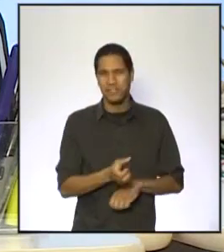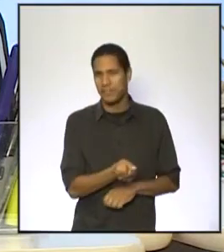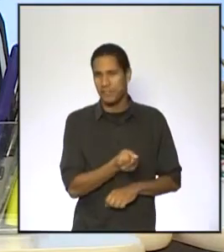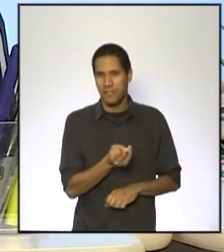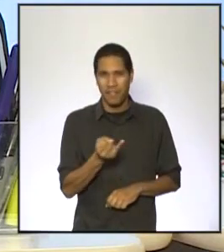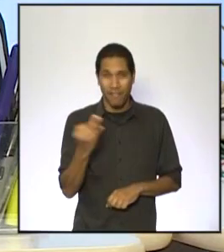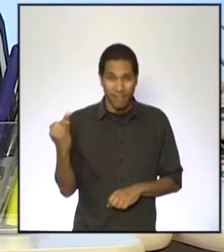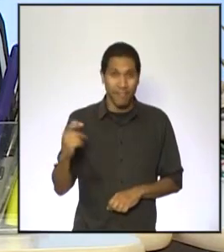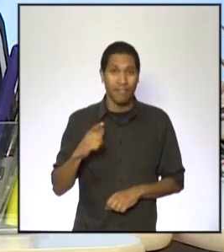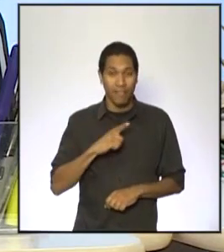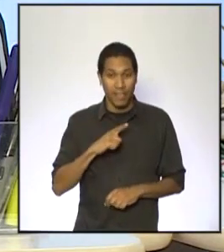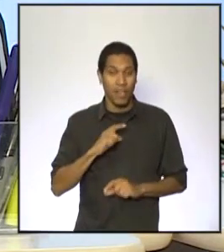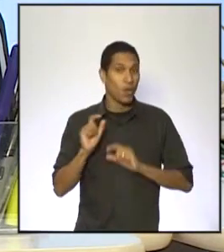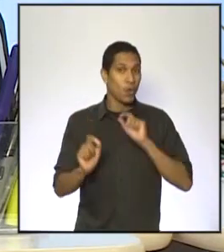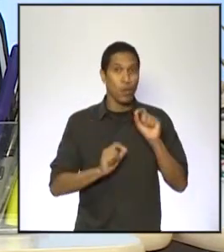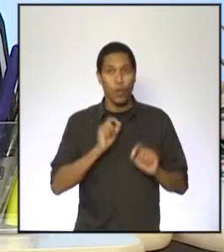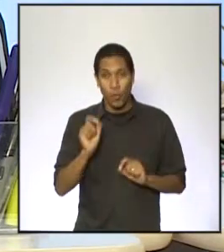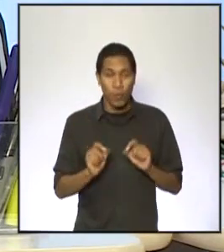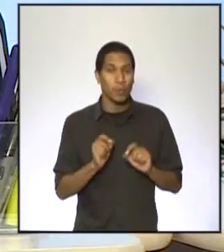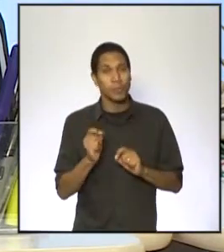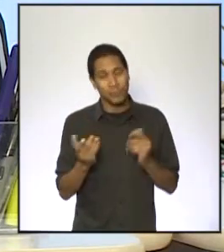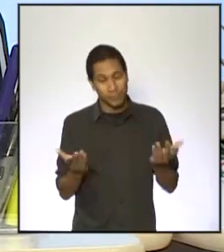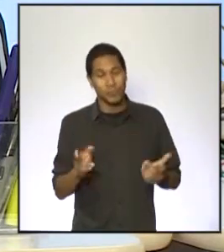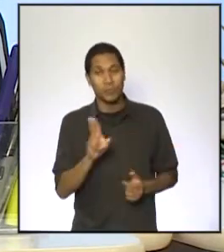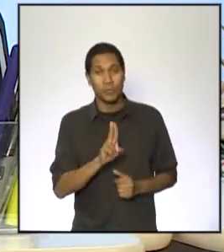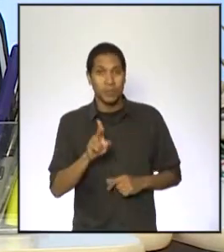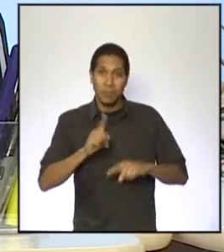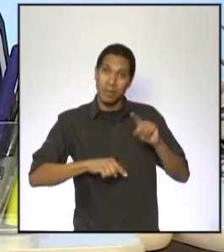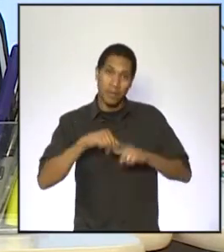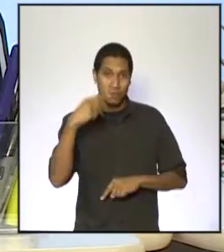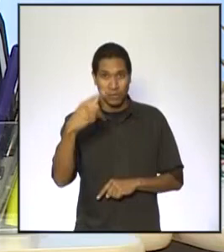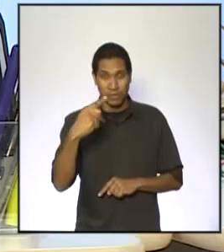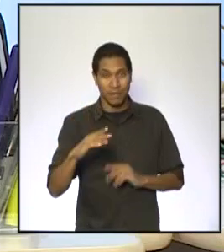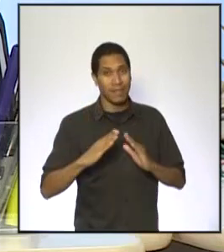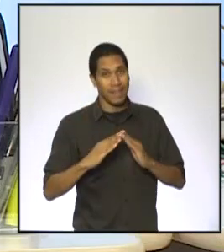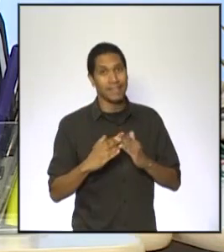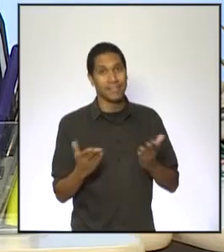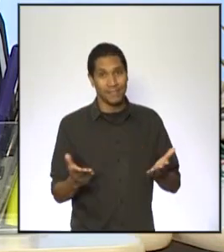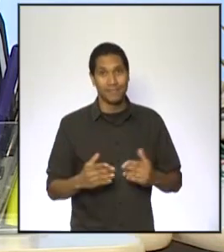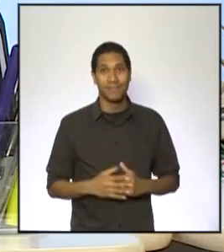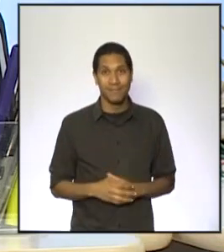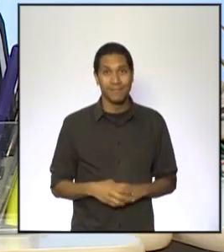coisas utilizando os materiais que vocês possuem em casa.